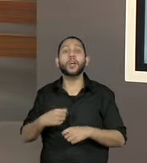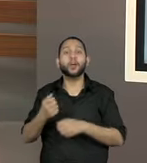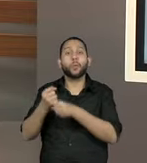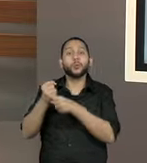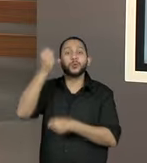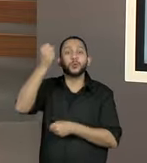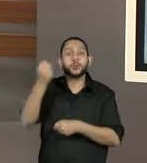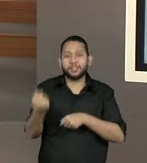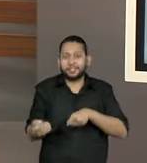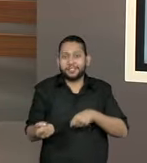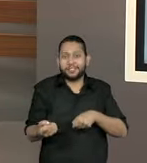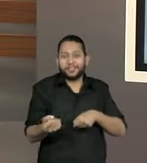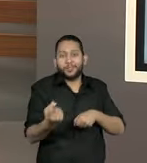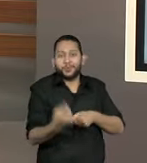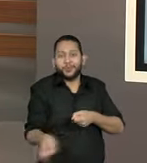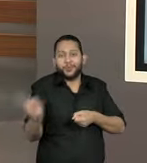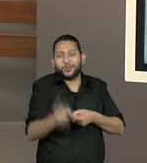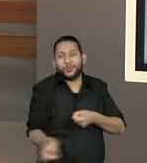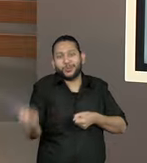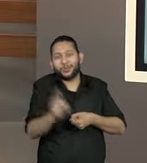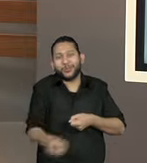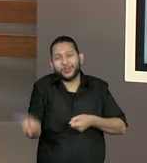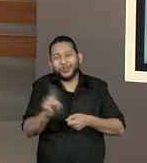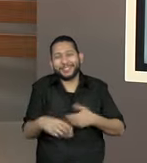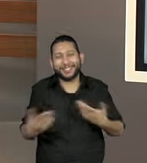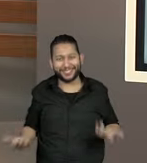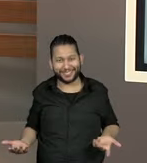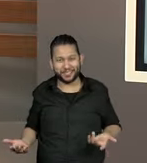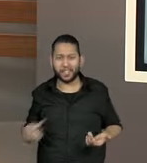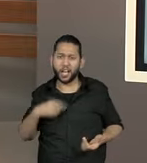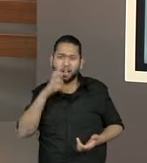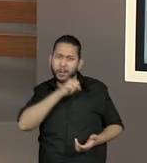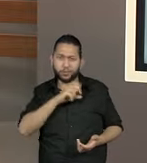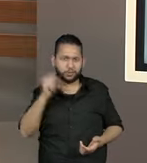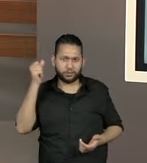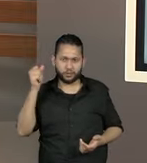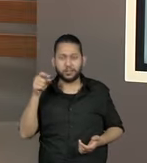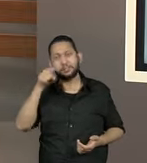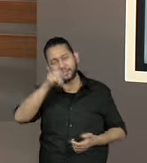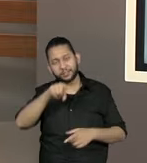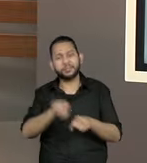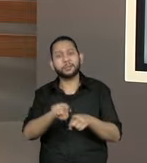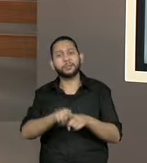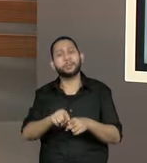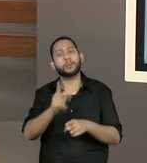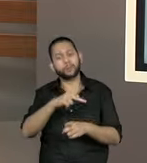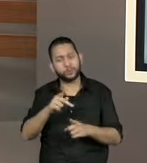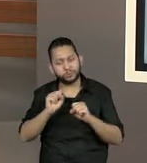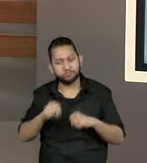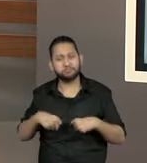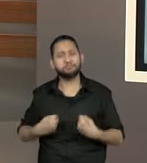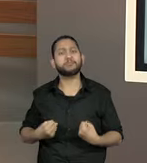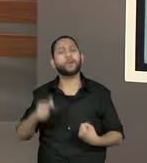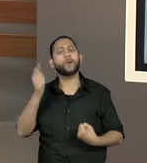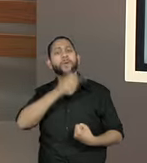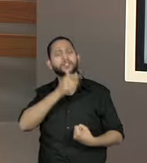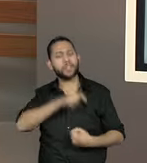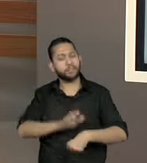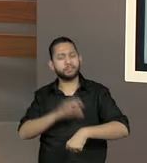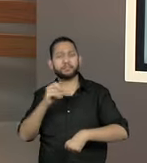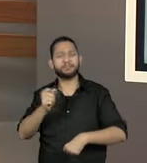guarda-chuva. Então, se a gente conseguiu fazer tudo isso daqui às pressas, você aí do outro lado também consegue fazer tudo